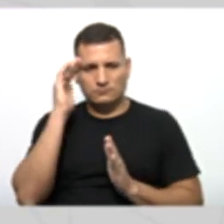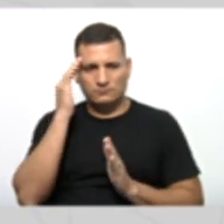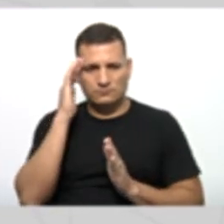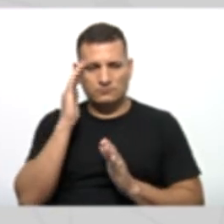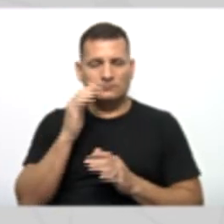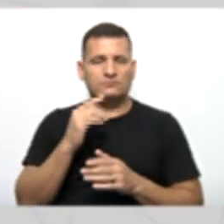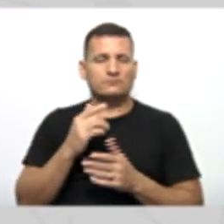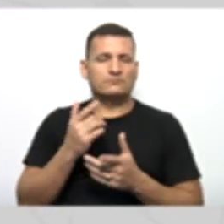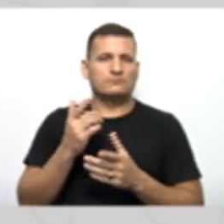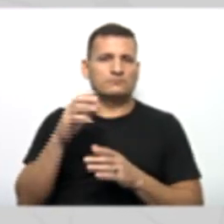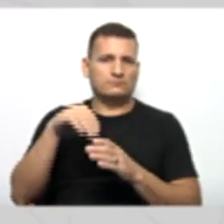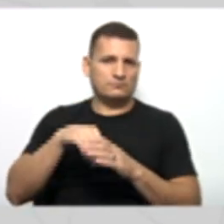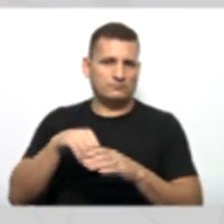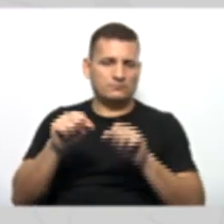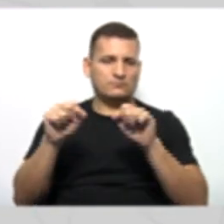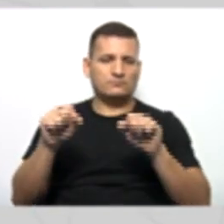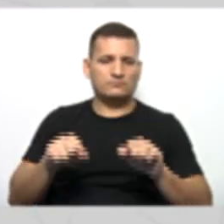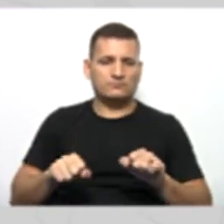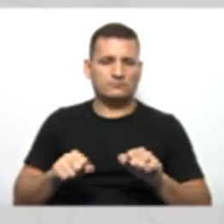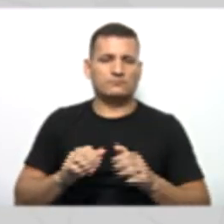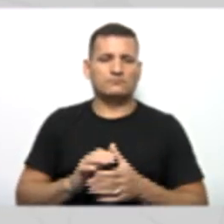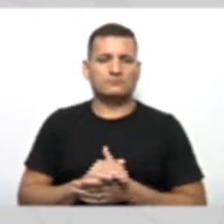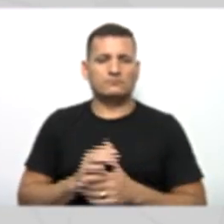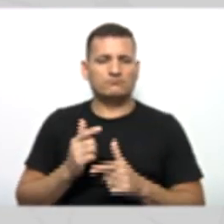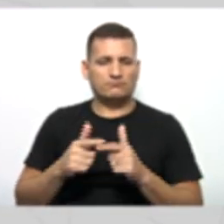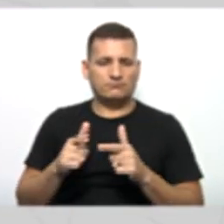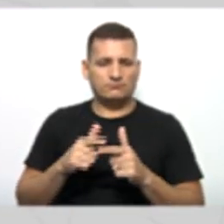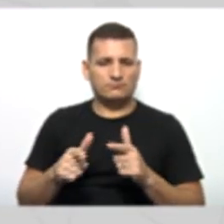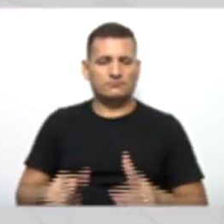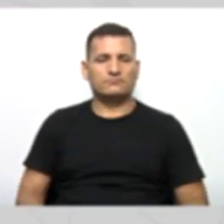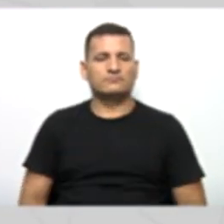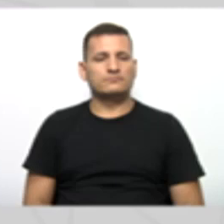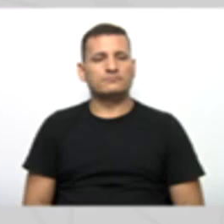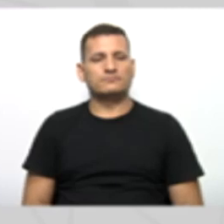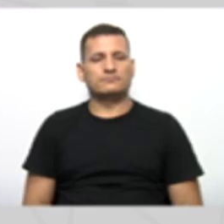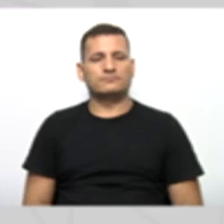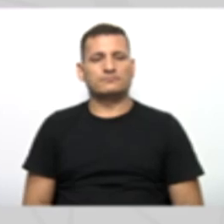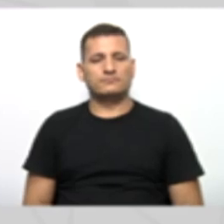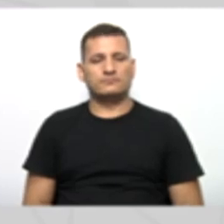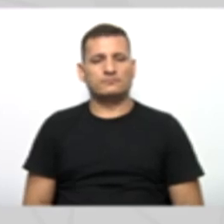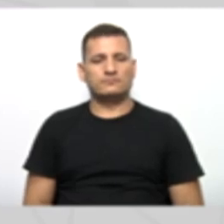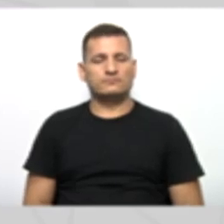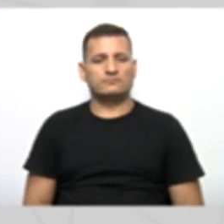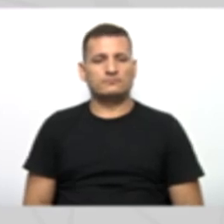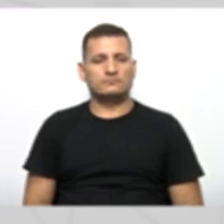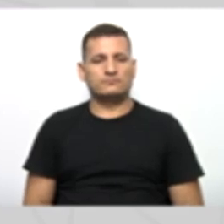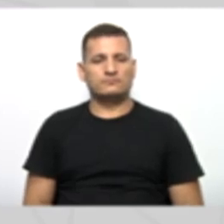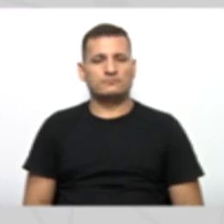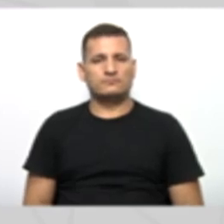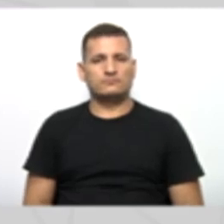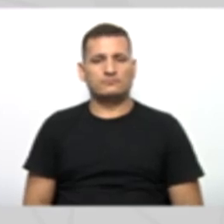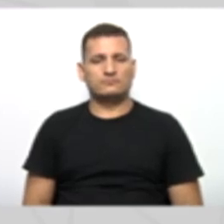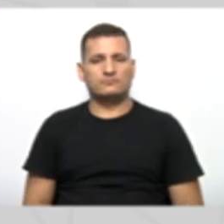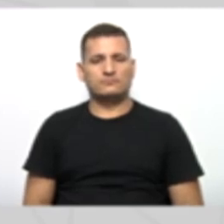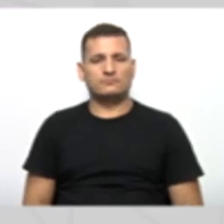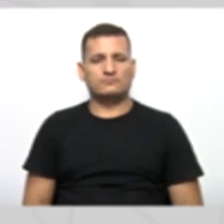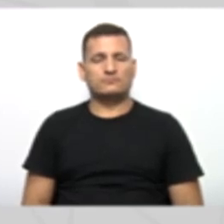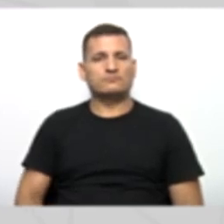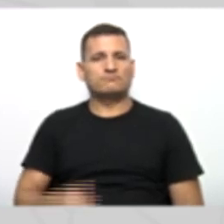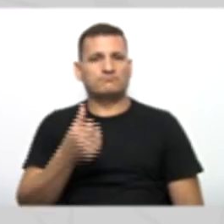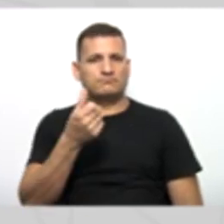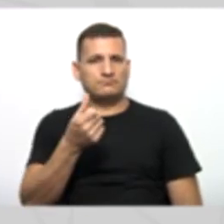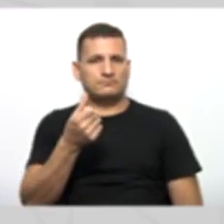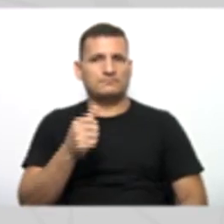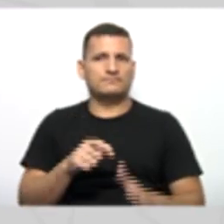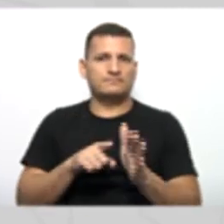problema aplicado ao desenvolvimento de software. Olha aí, ó. Então, gente, ó, essa é a 6ª